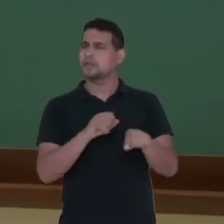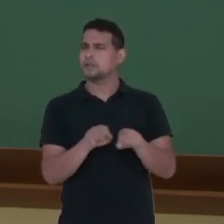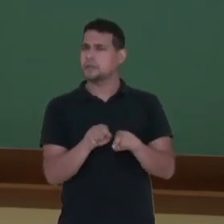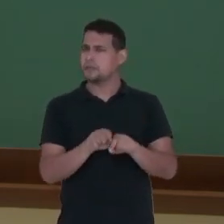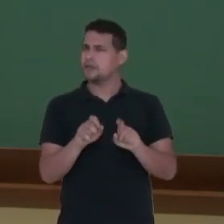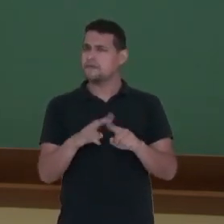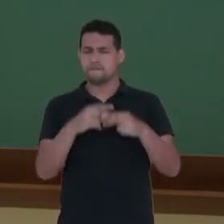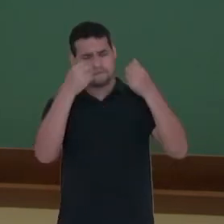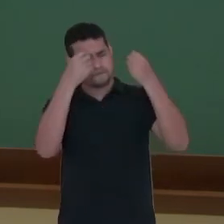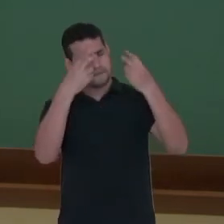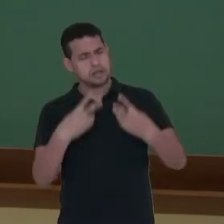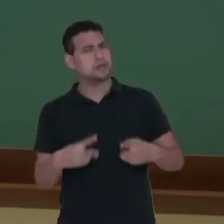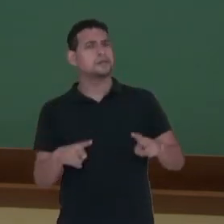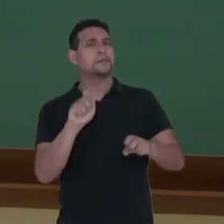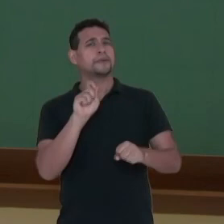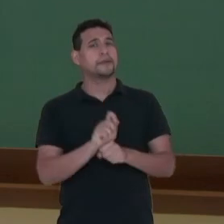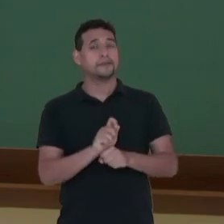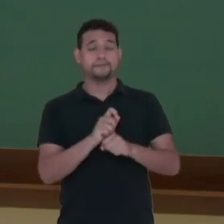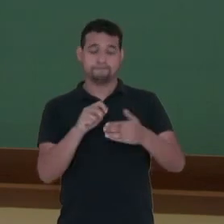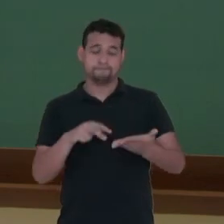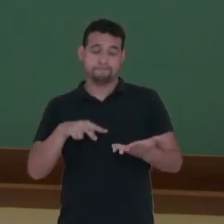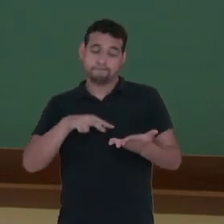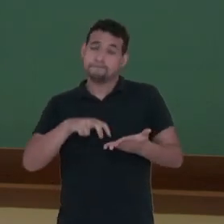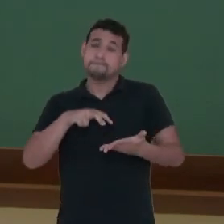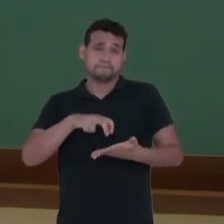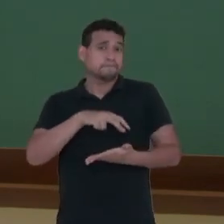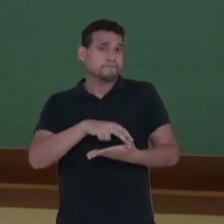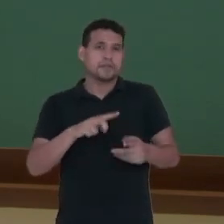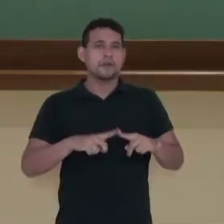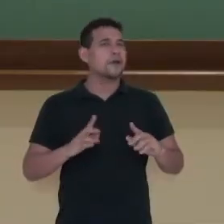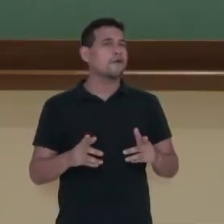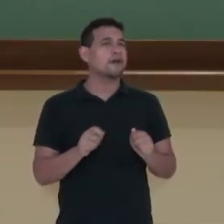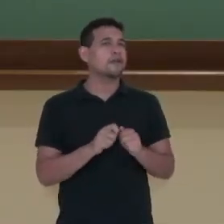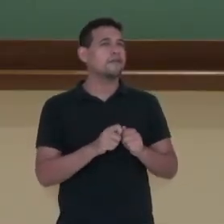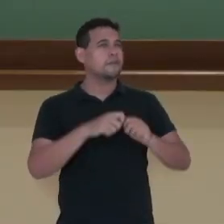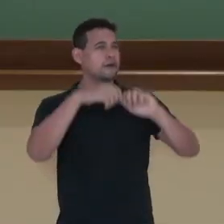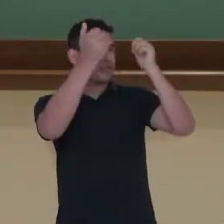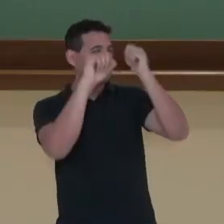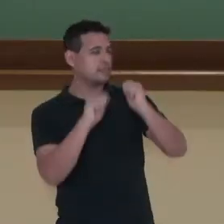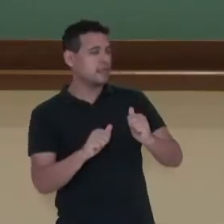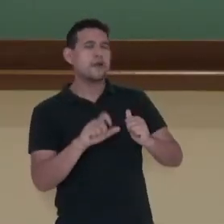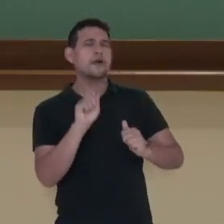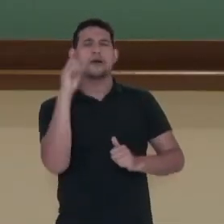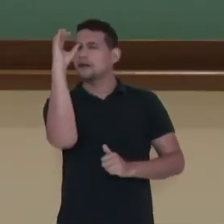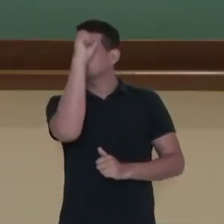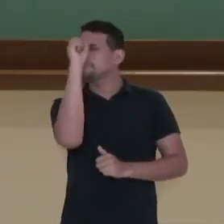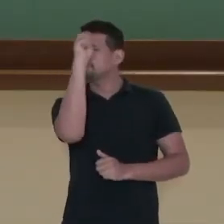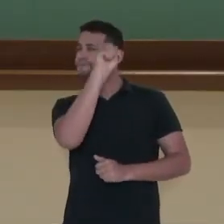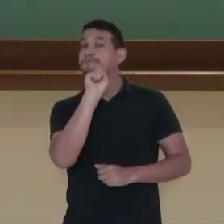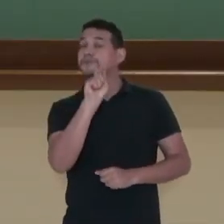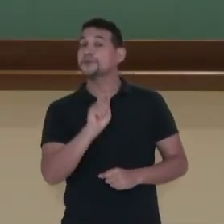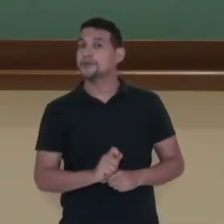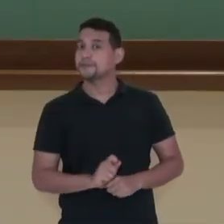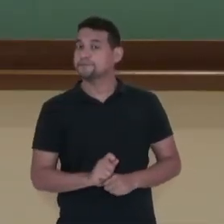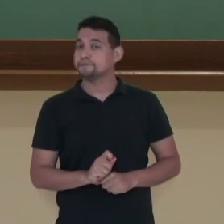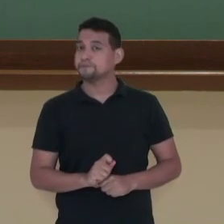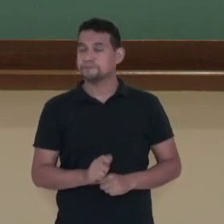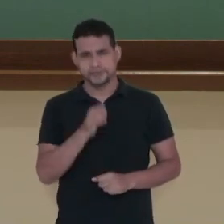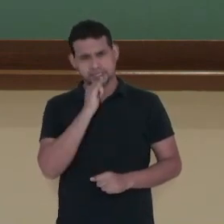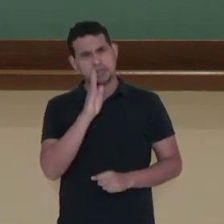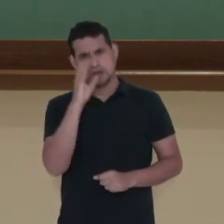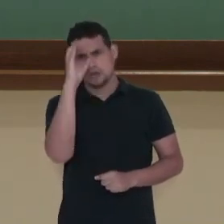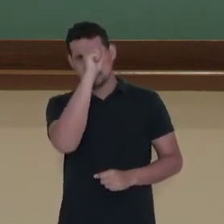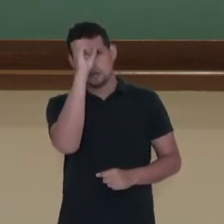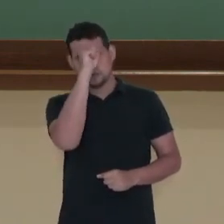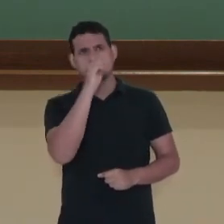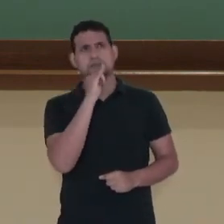assistir falando sobre o parkour. E agora vamos verificar o que nós vimos na aula de hoje. Então, nós vimos